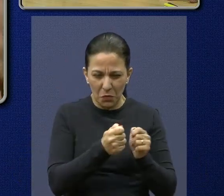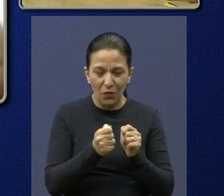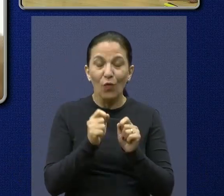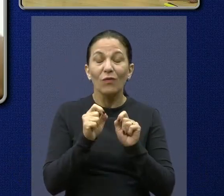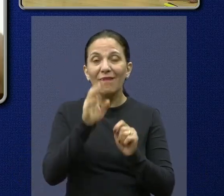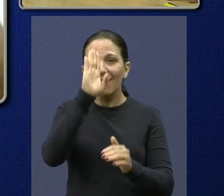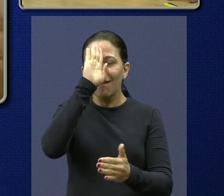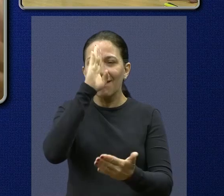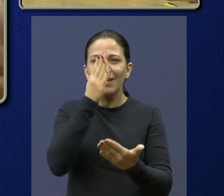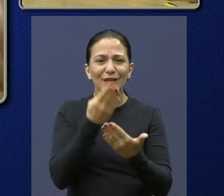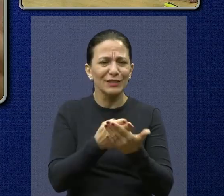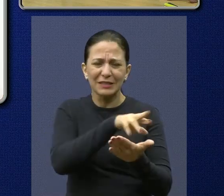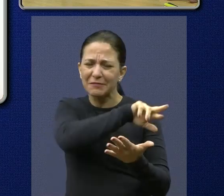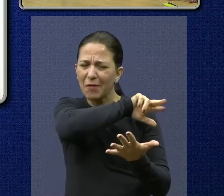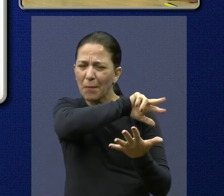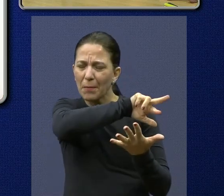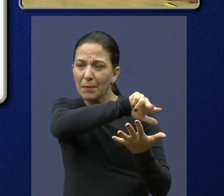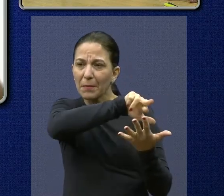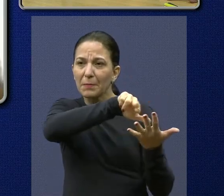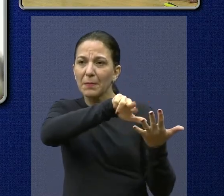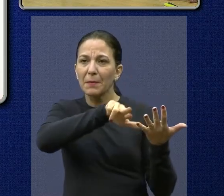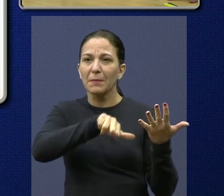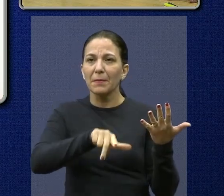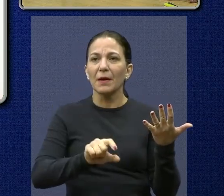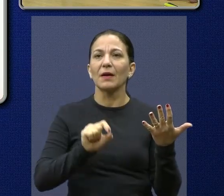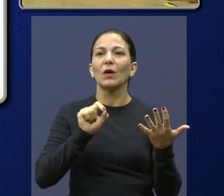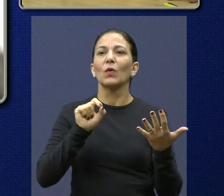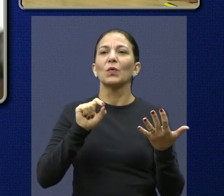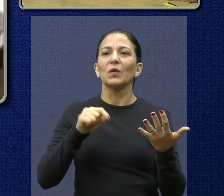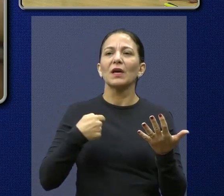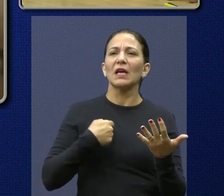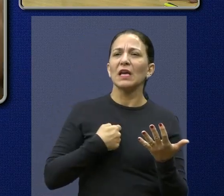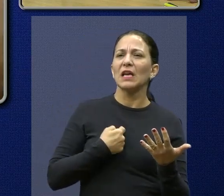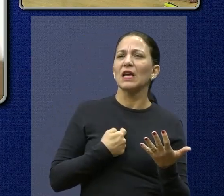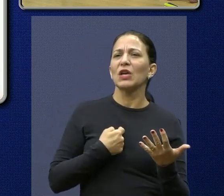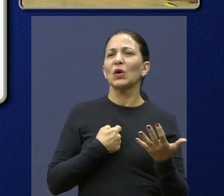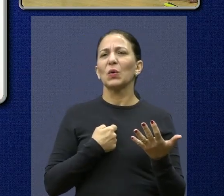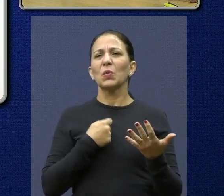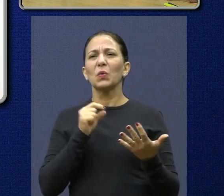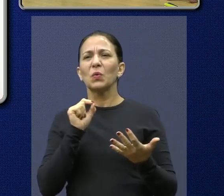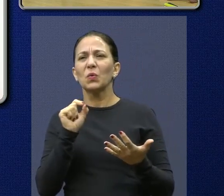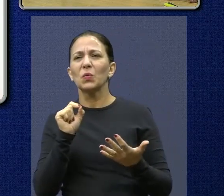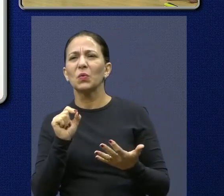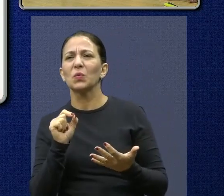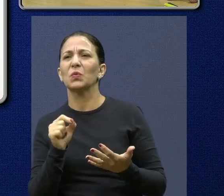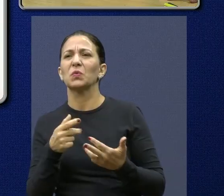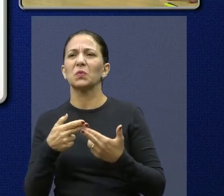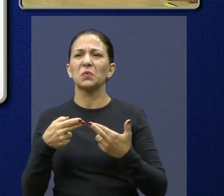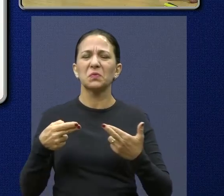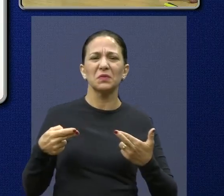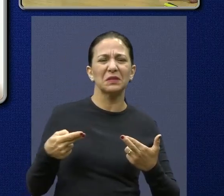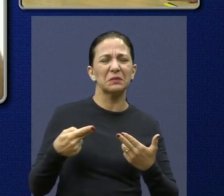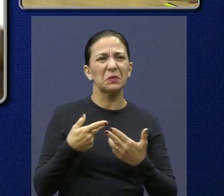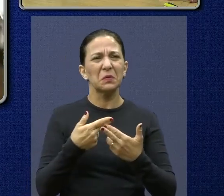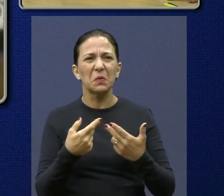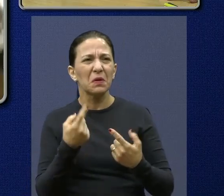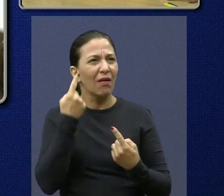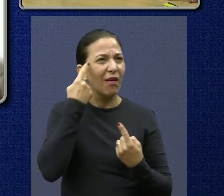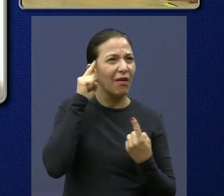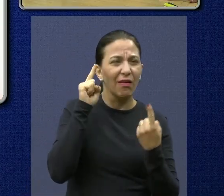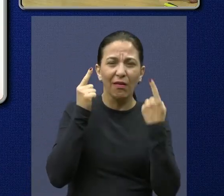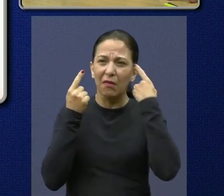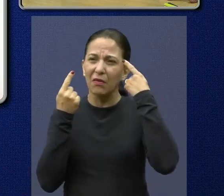crenças, né, das mais variadas, né? Não, é porque eu só não ganhei porque eu não estava com a minha meia azul, e aí vai,